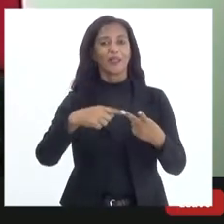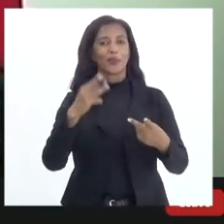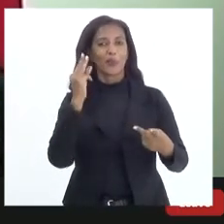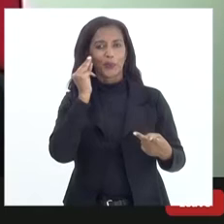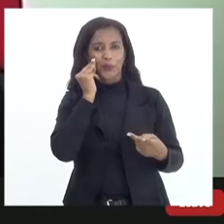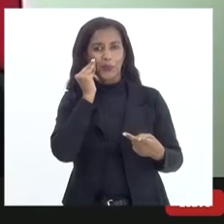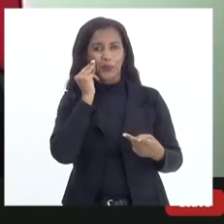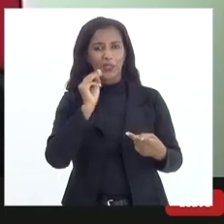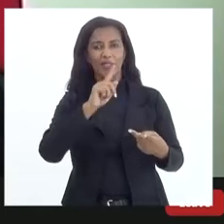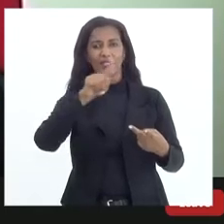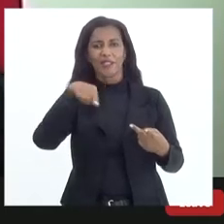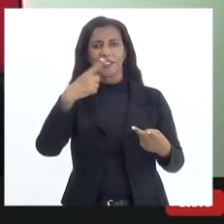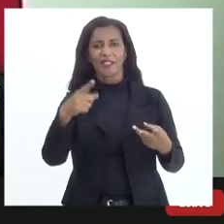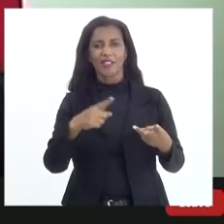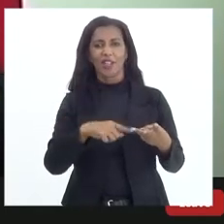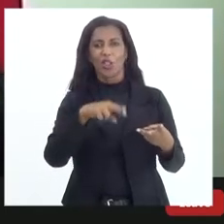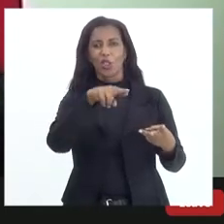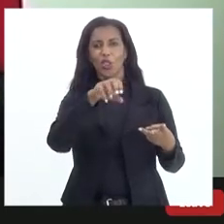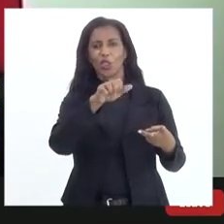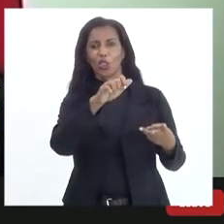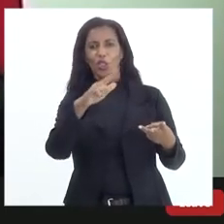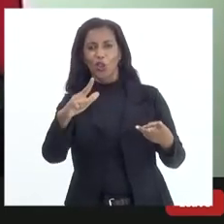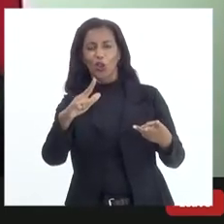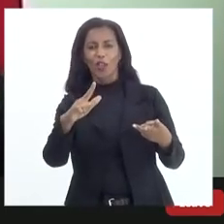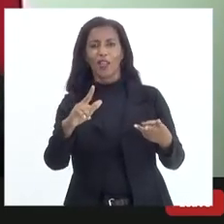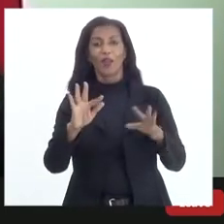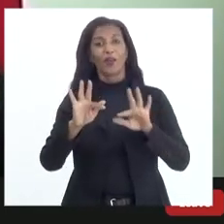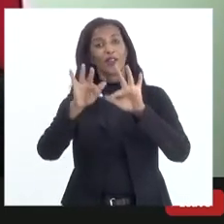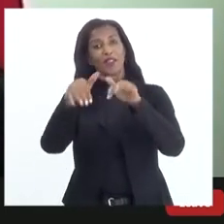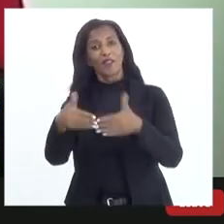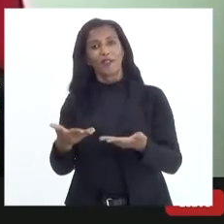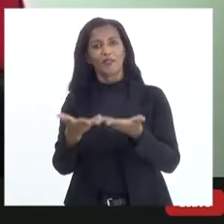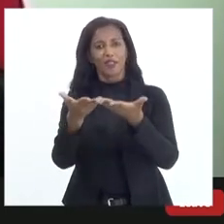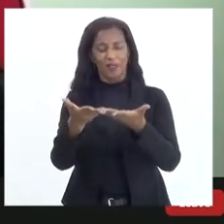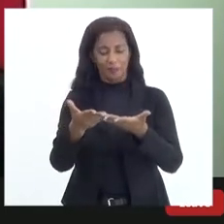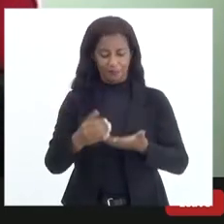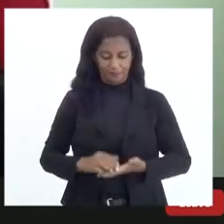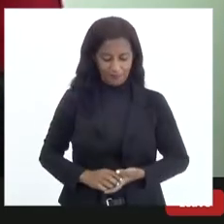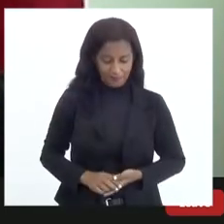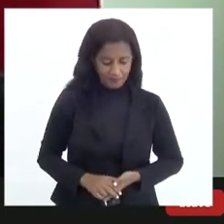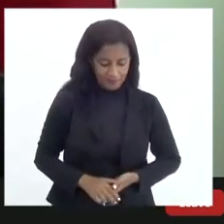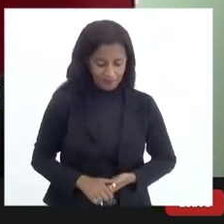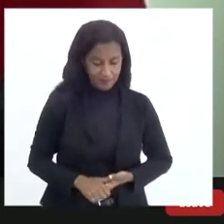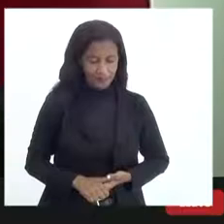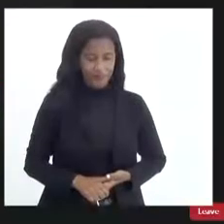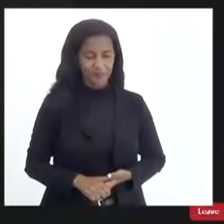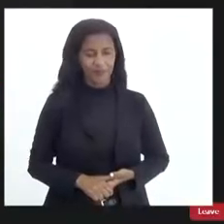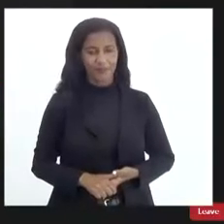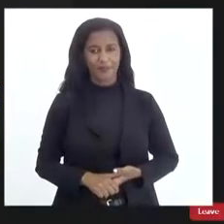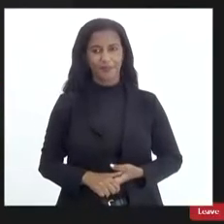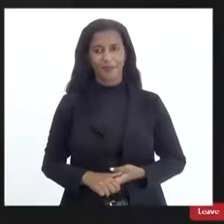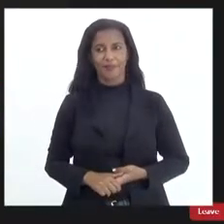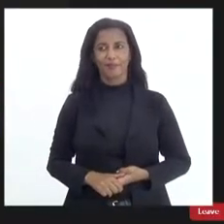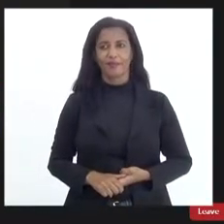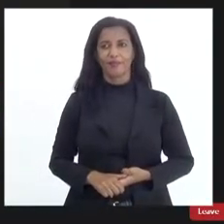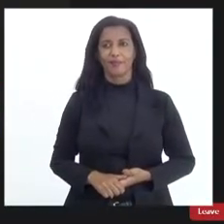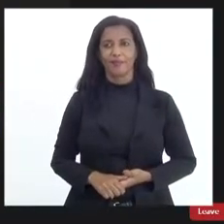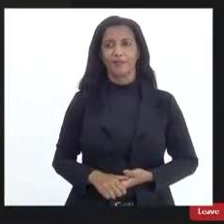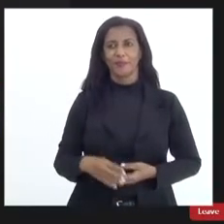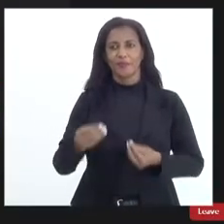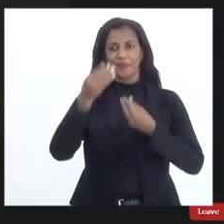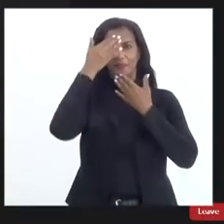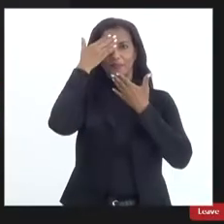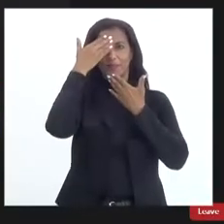Mônica, em seguida deputado Noel de Carvalho e as considerações finais dos nossos palestrantes. Deputada Renata Souza. Muito